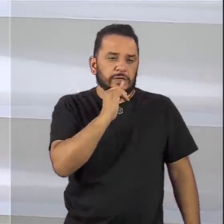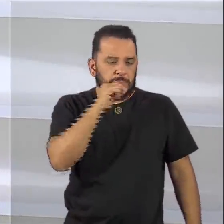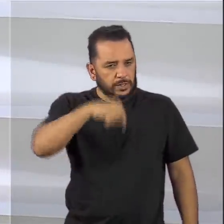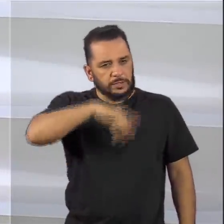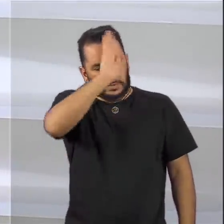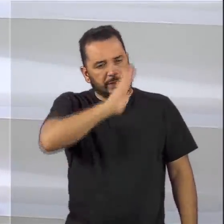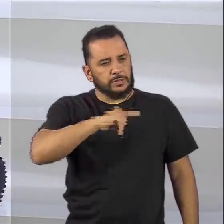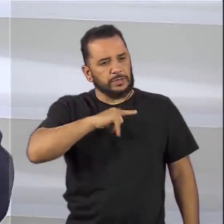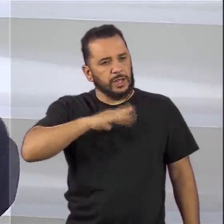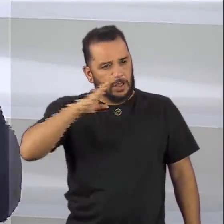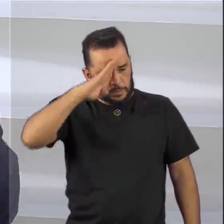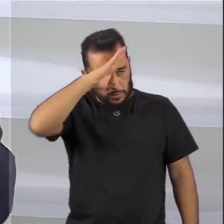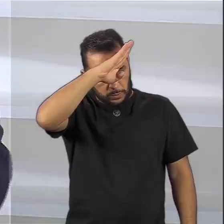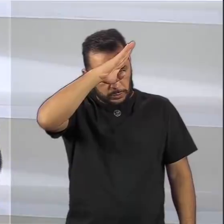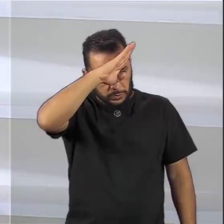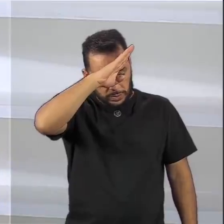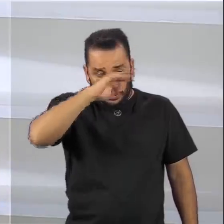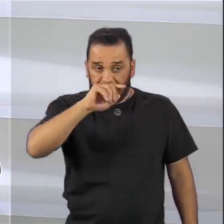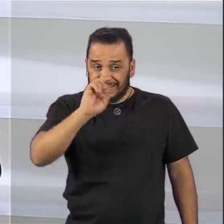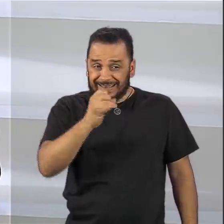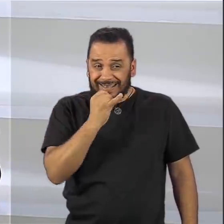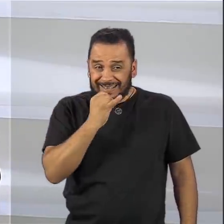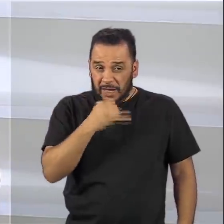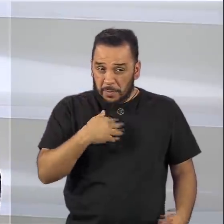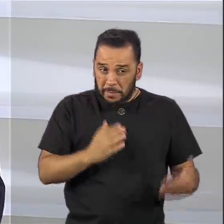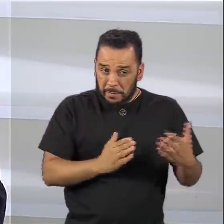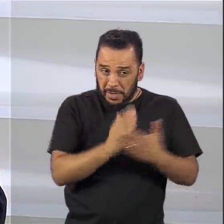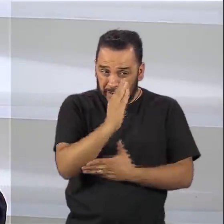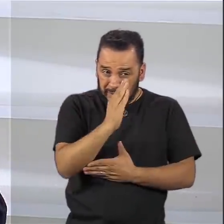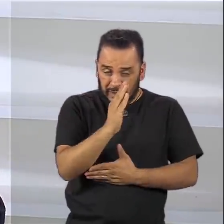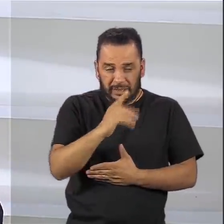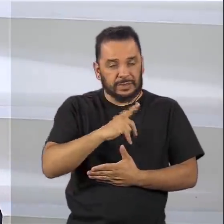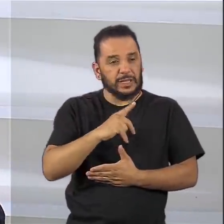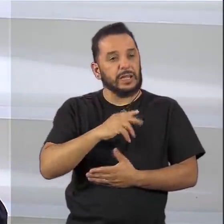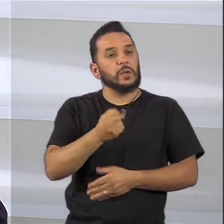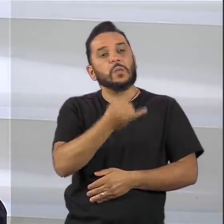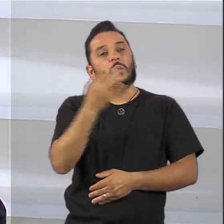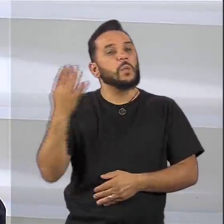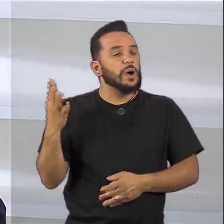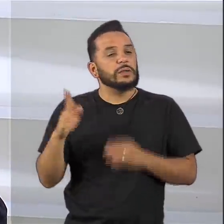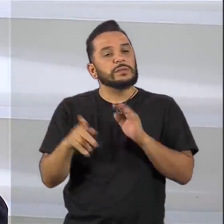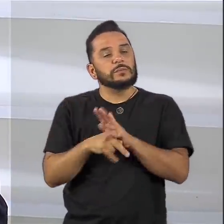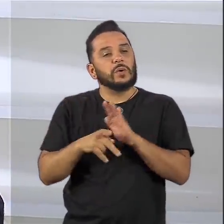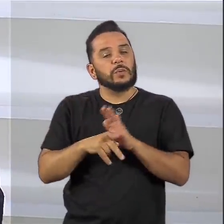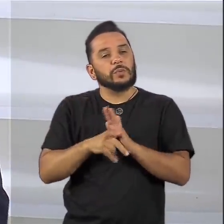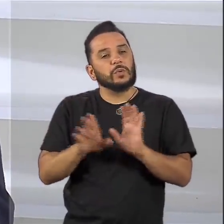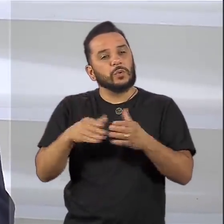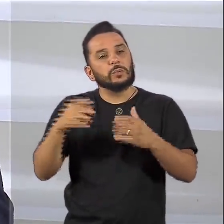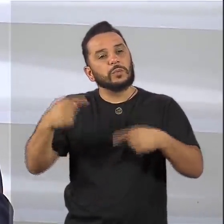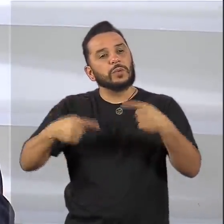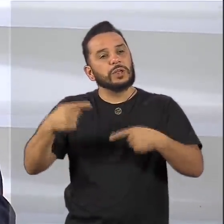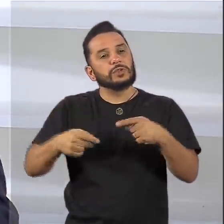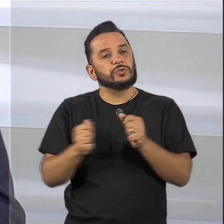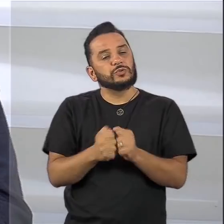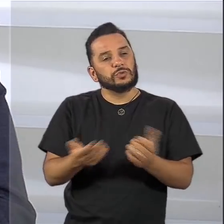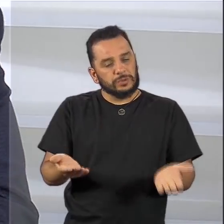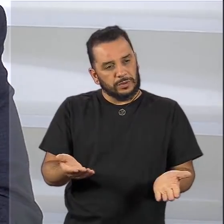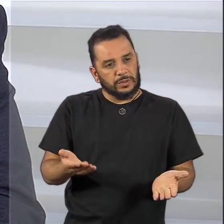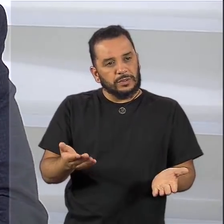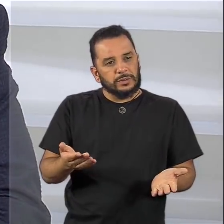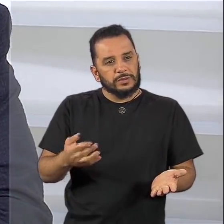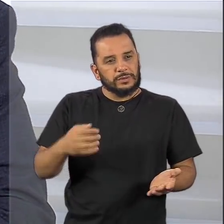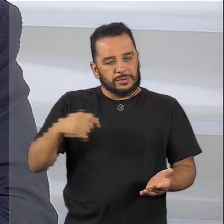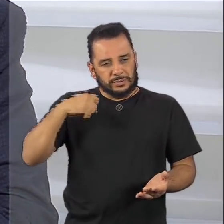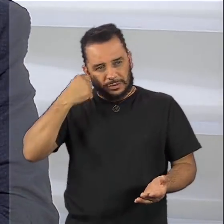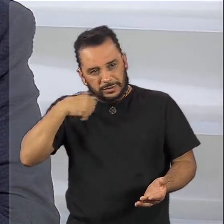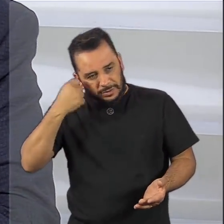acredito que sequer vai para o segundo turno, mas se eleito for, ele vai com uma bancada de quantos parlamentares? Bancada irrisória. E mesmo